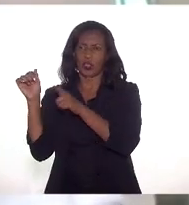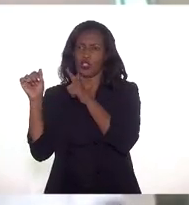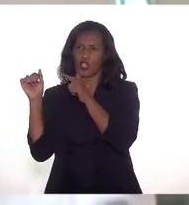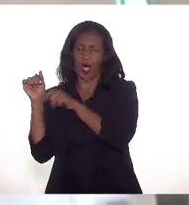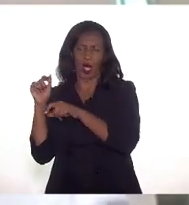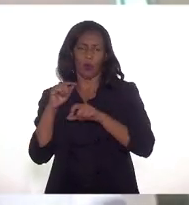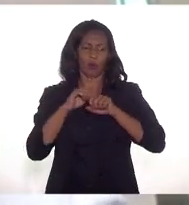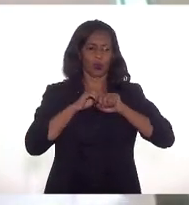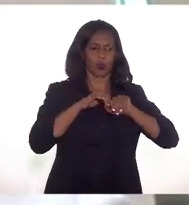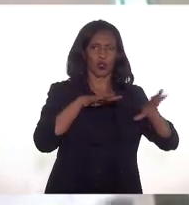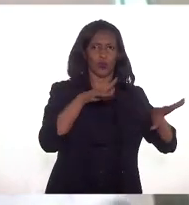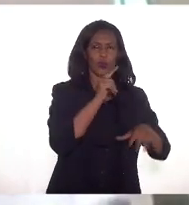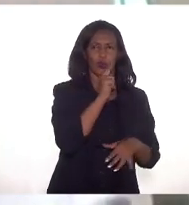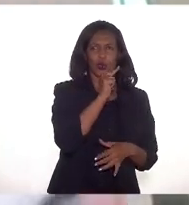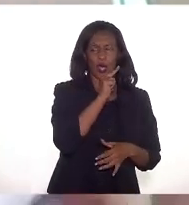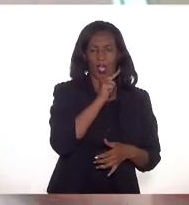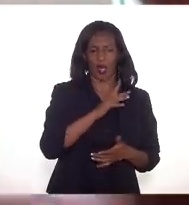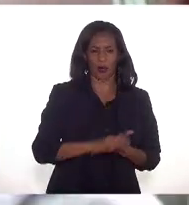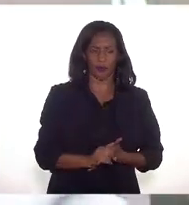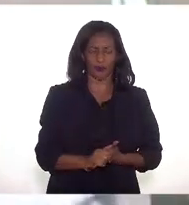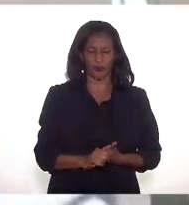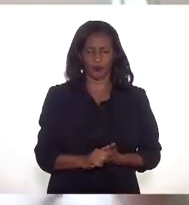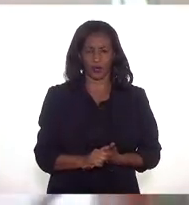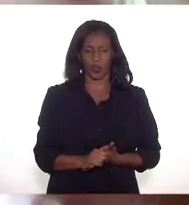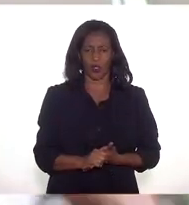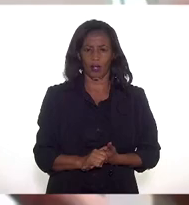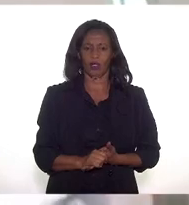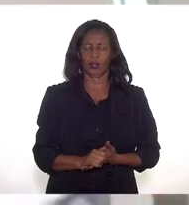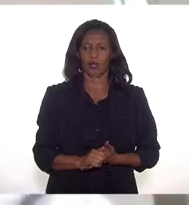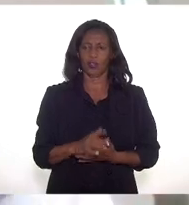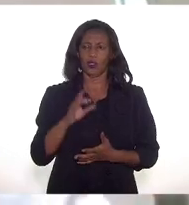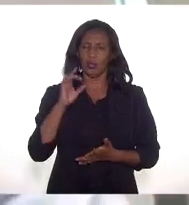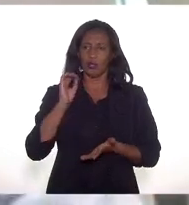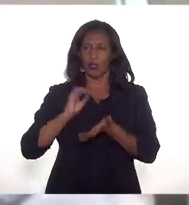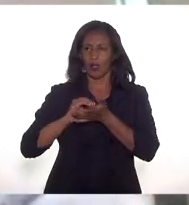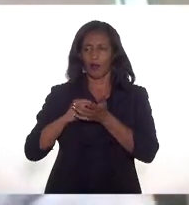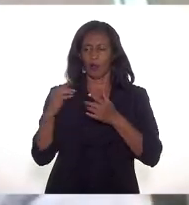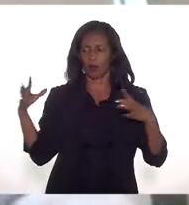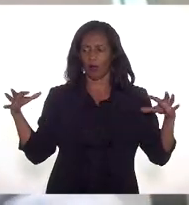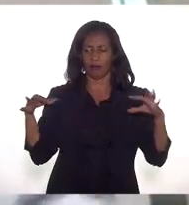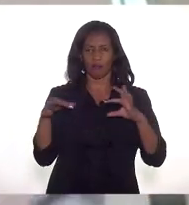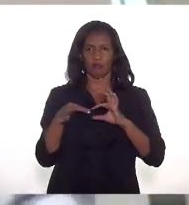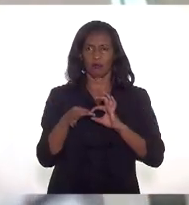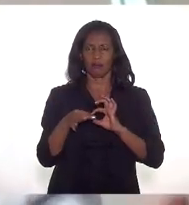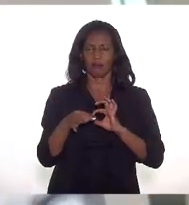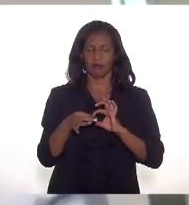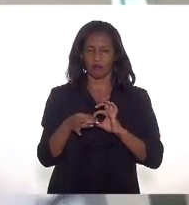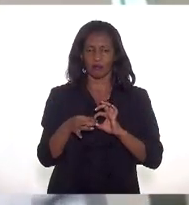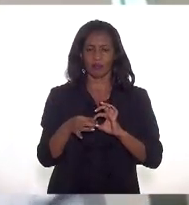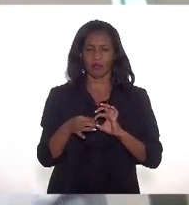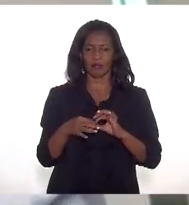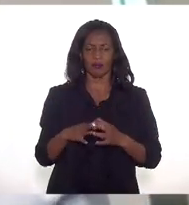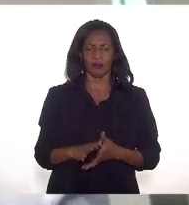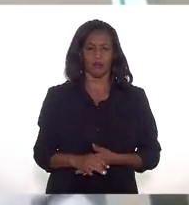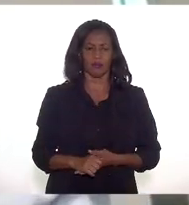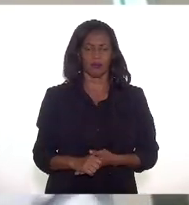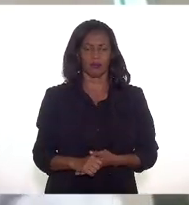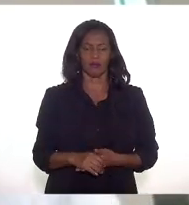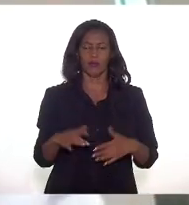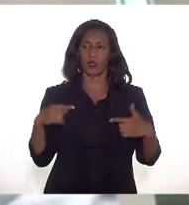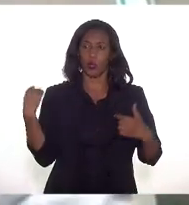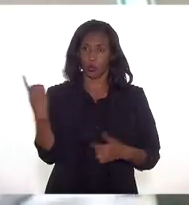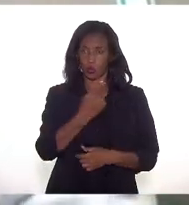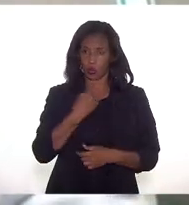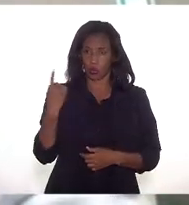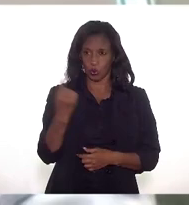de água. Então, assim, só não teria transmissão, por assim dizer. Né? Então, nós precisamos